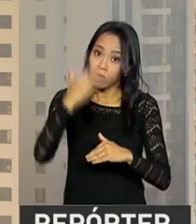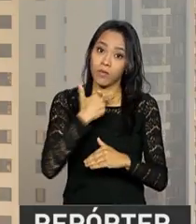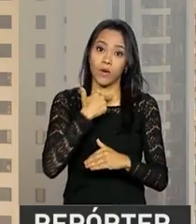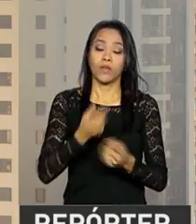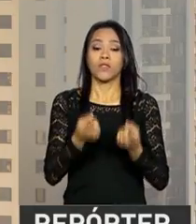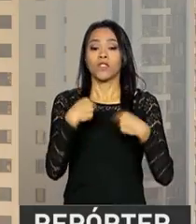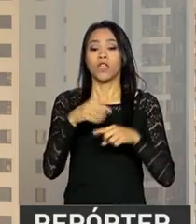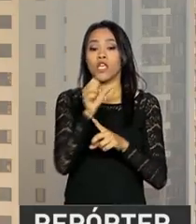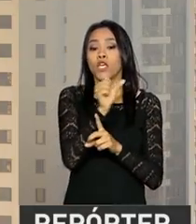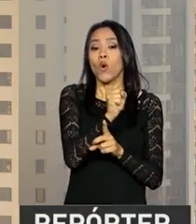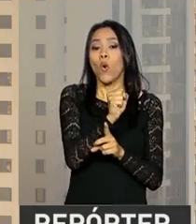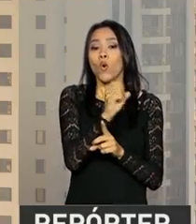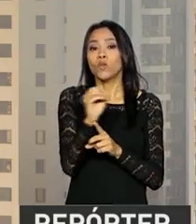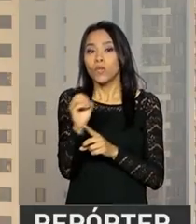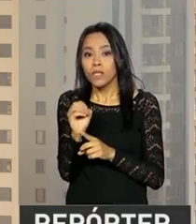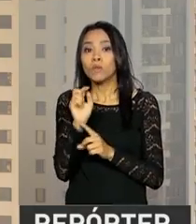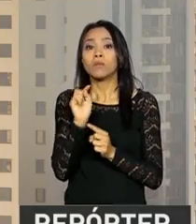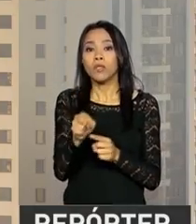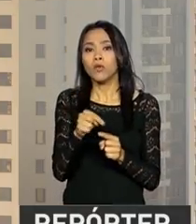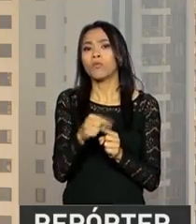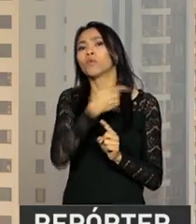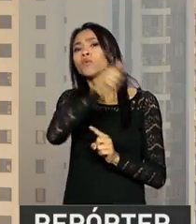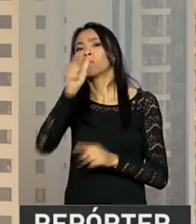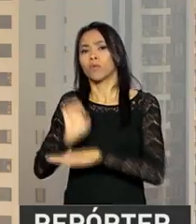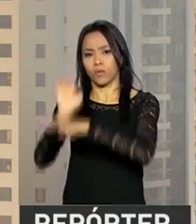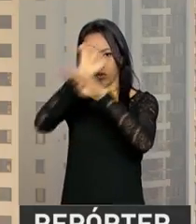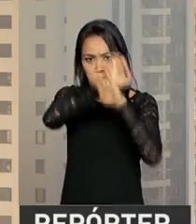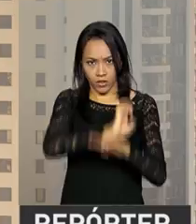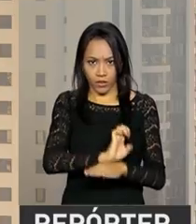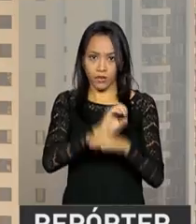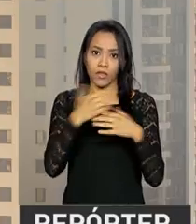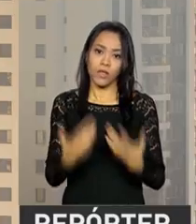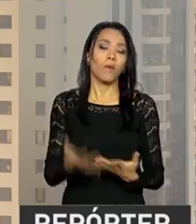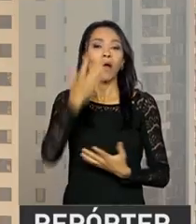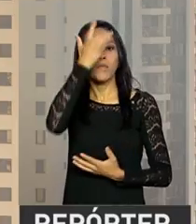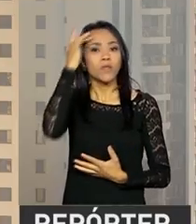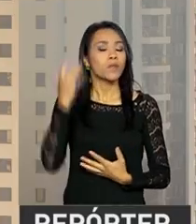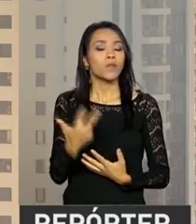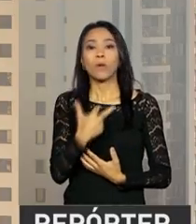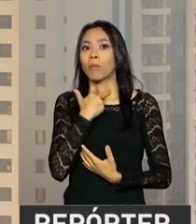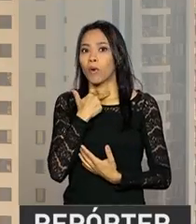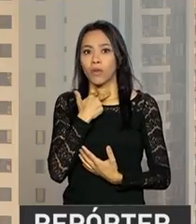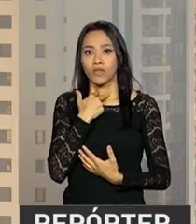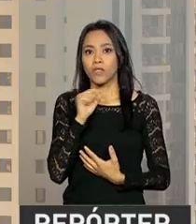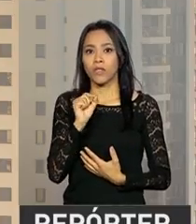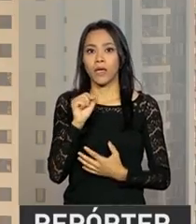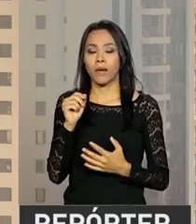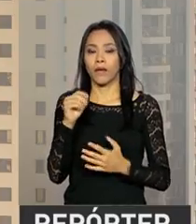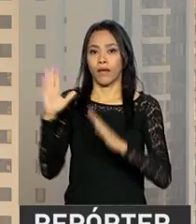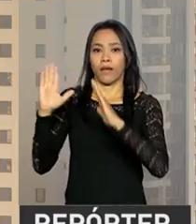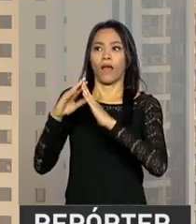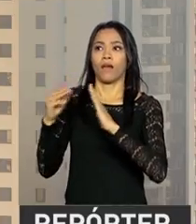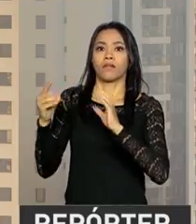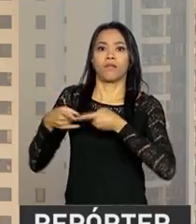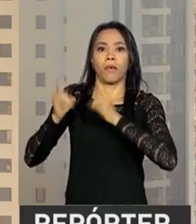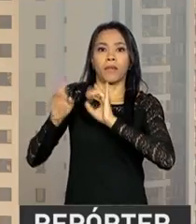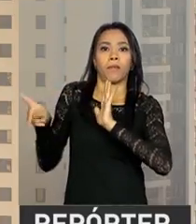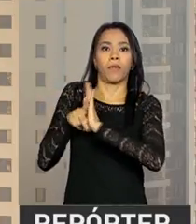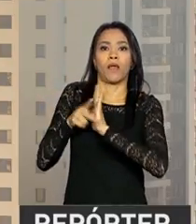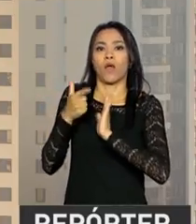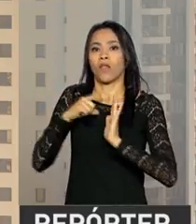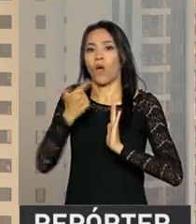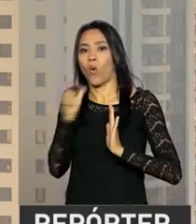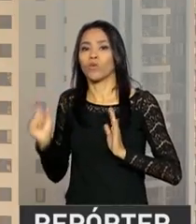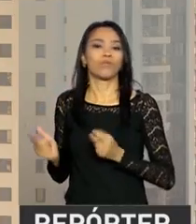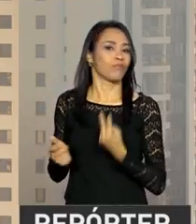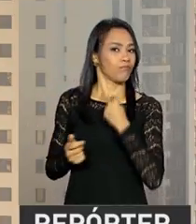R 800.000 para os outros estados além disso a pessoa não pode ser proprietária de outros Imóveis A ideia